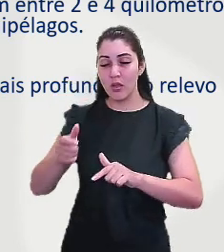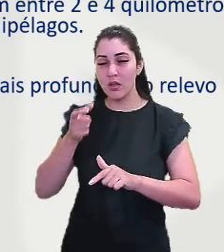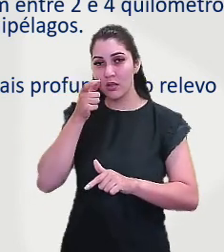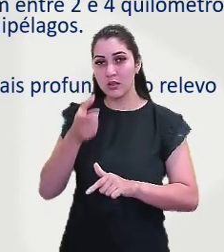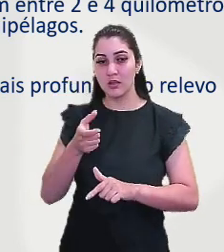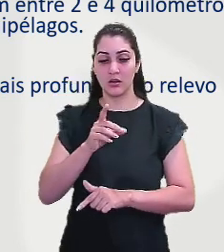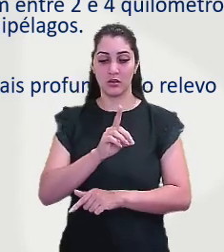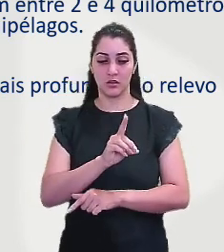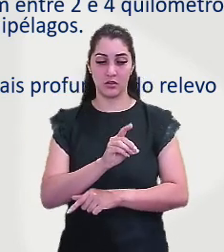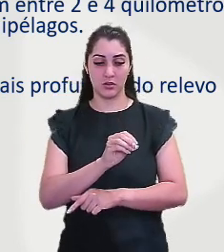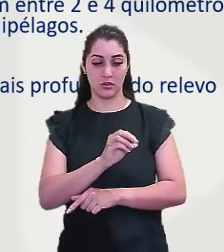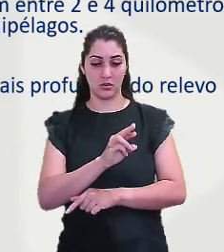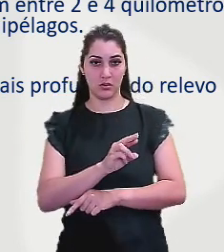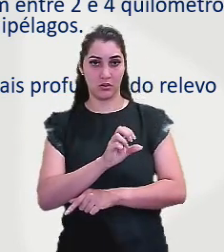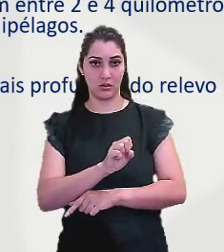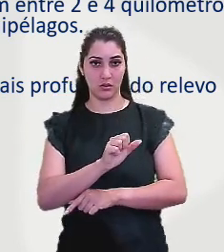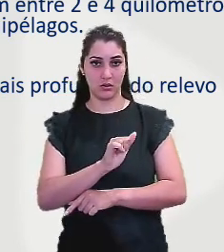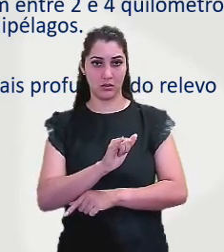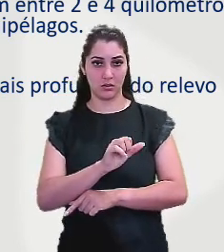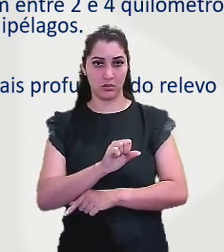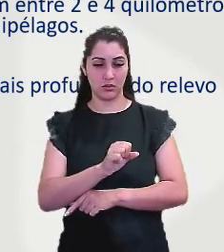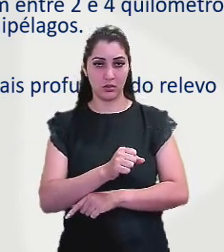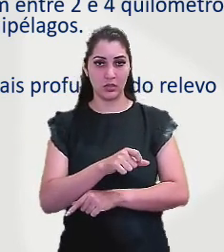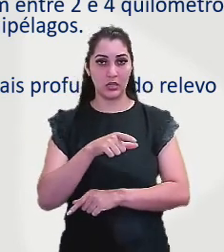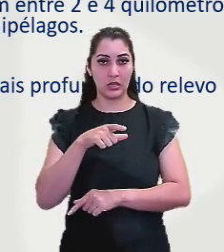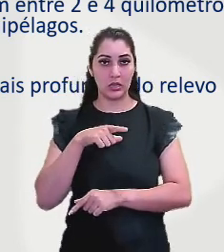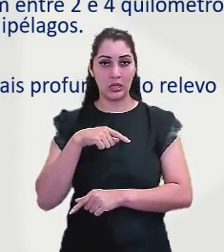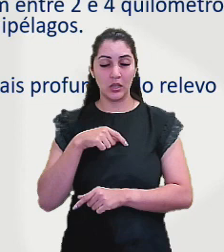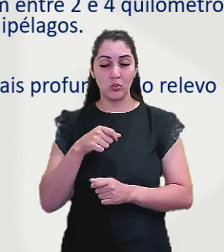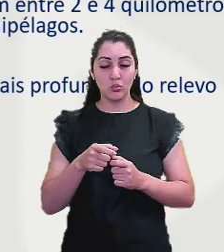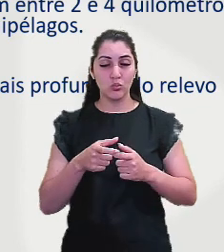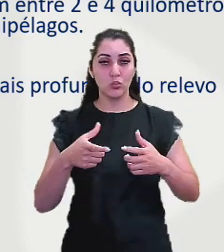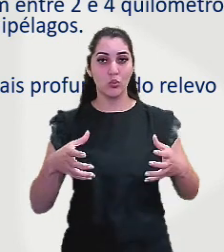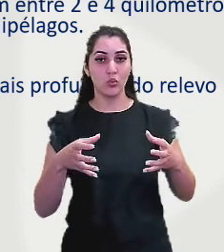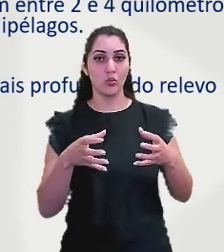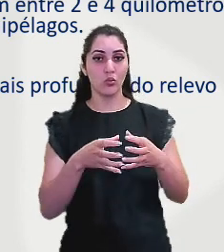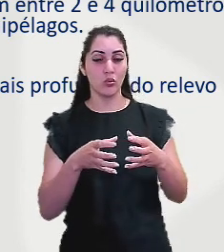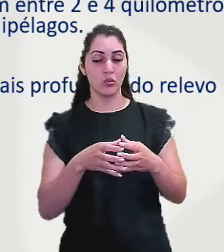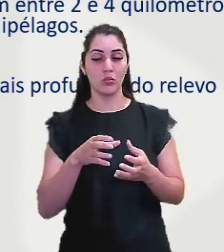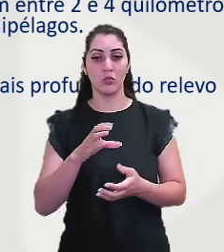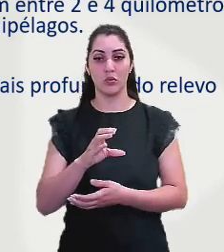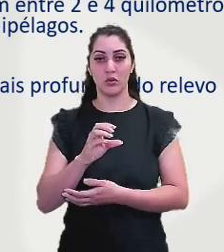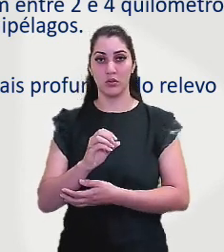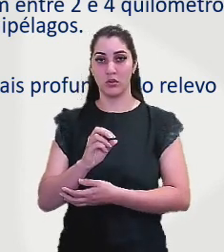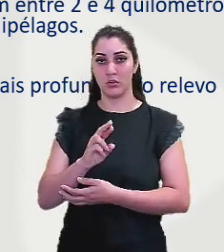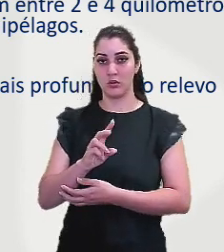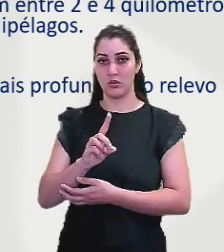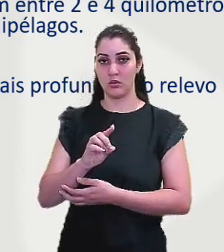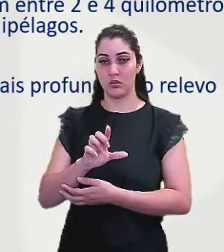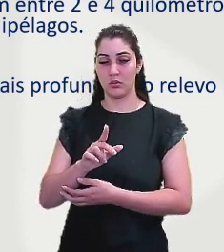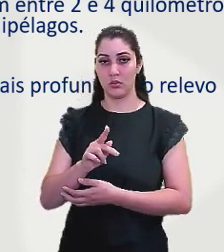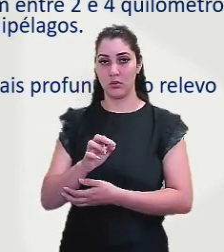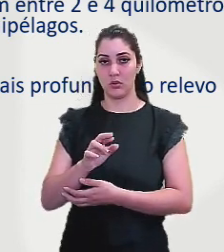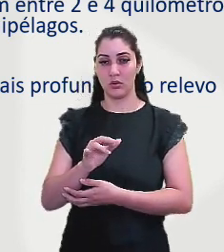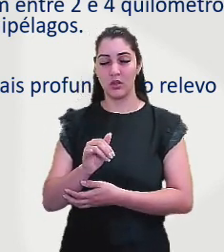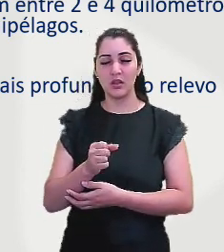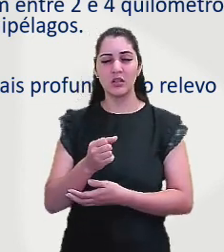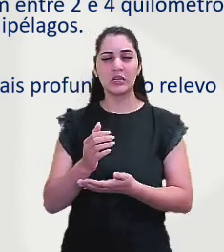que constituem as grandes cordilheiras e acompanham, em certos casos, o contorno dos